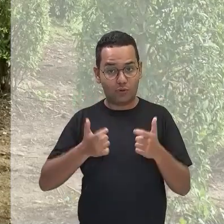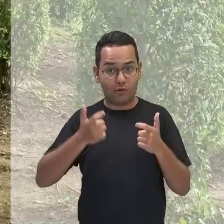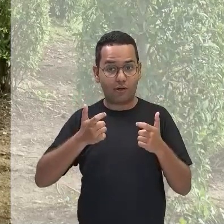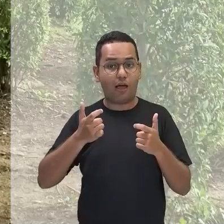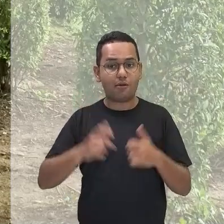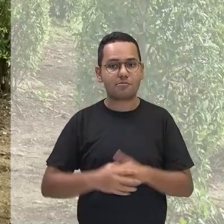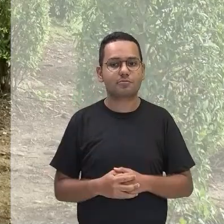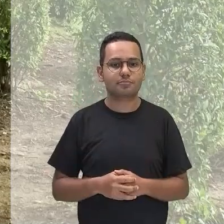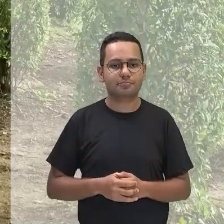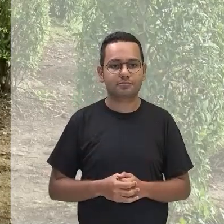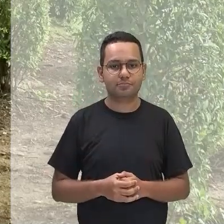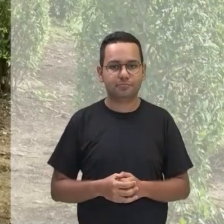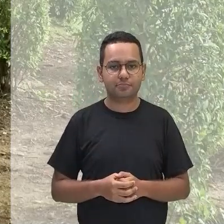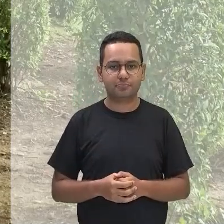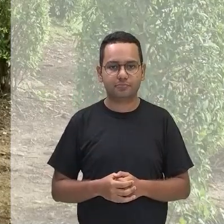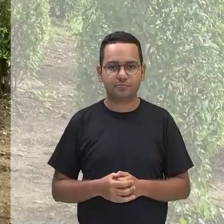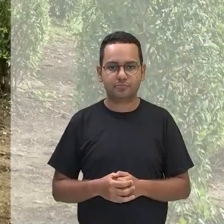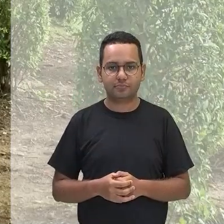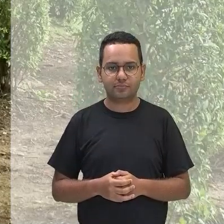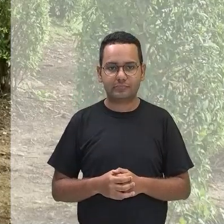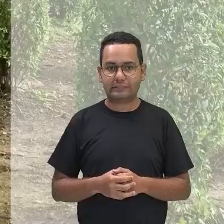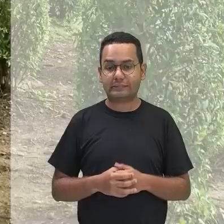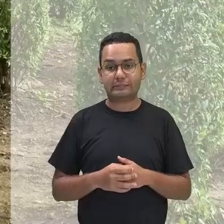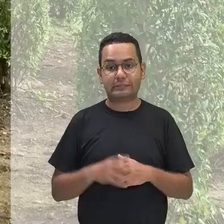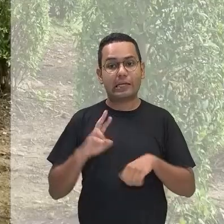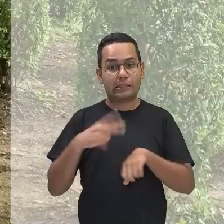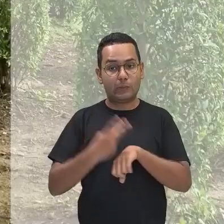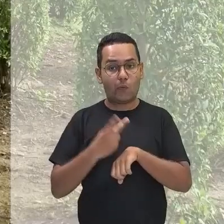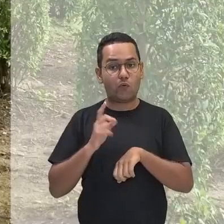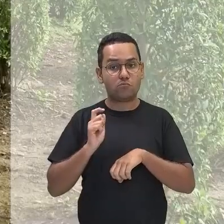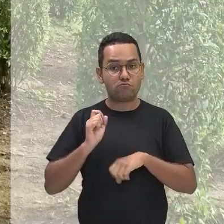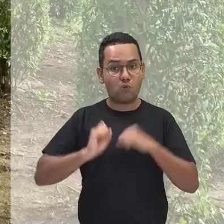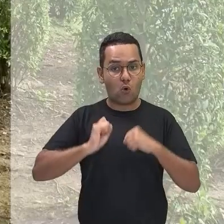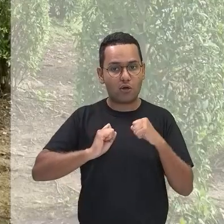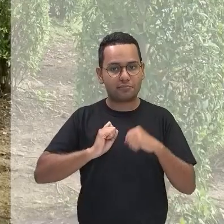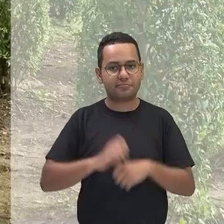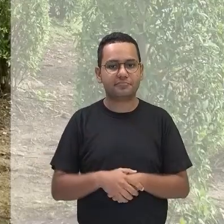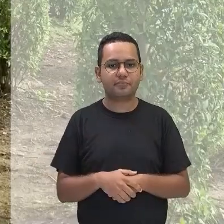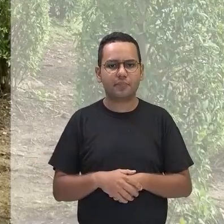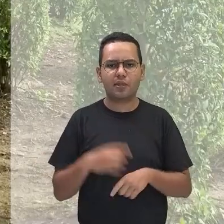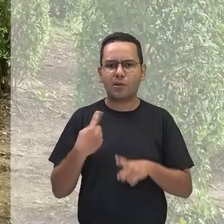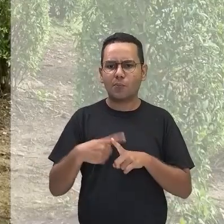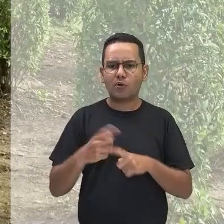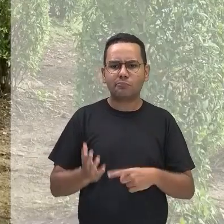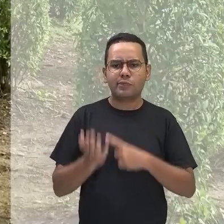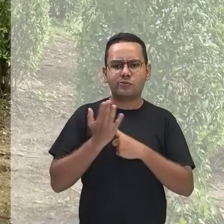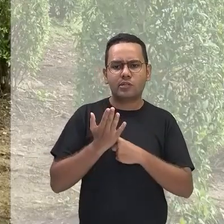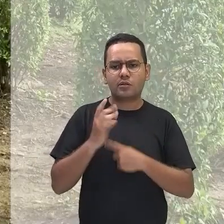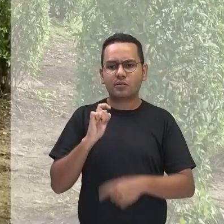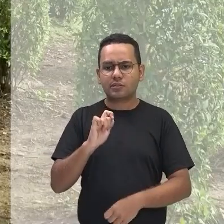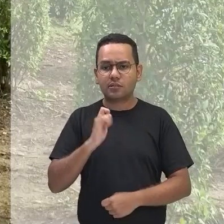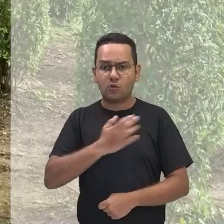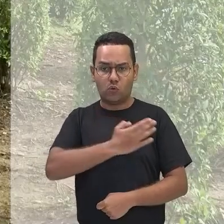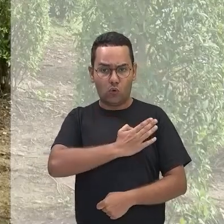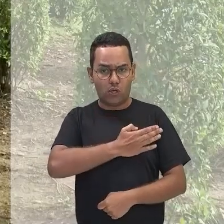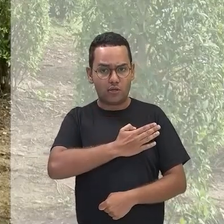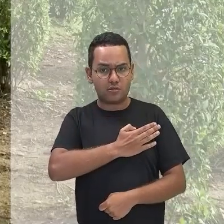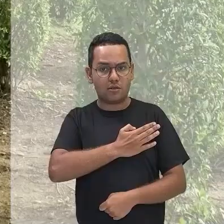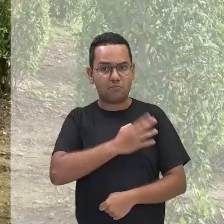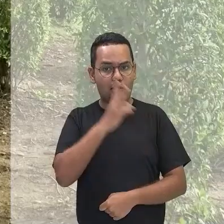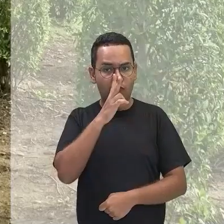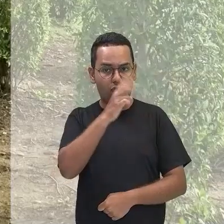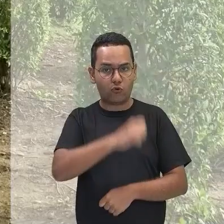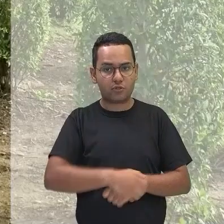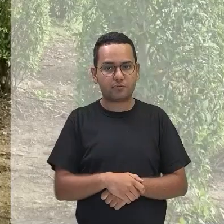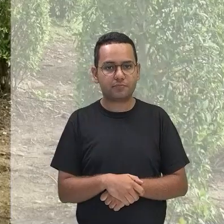bacana, aqui, ó. Já vou já dar minha corridinha. Por quê? Eu vou fortalecer o meu coração. Com isso, eu vou melhorar,